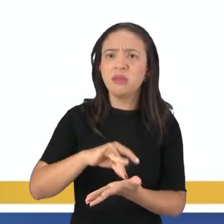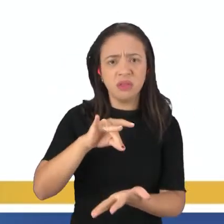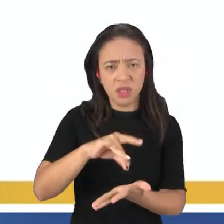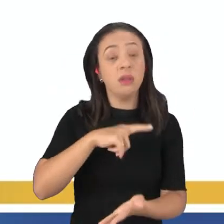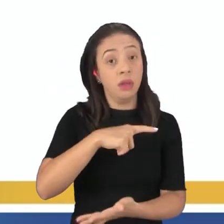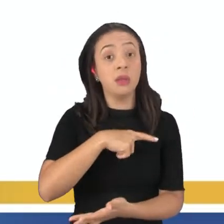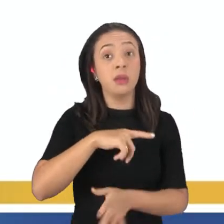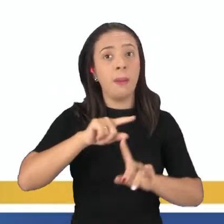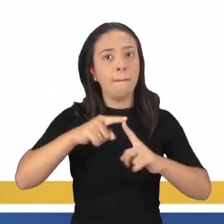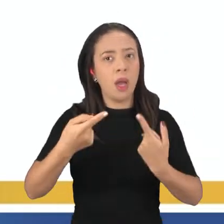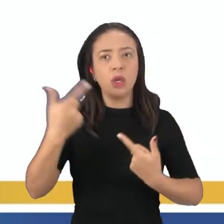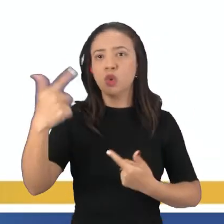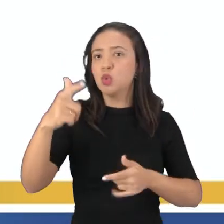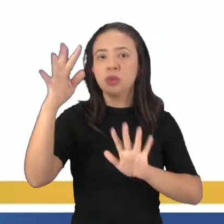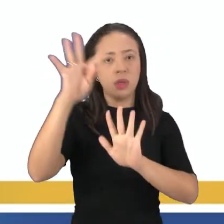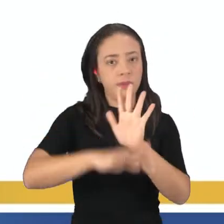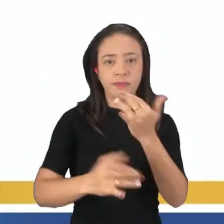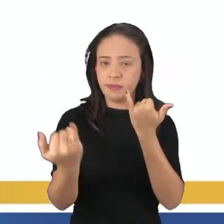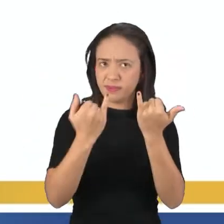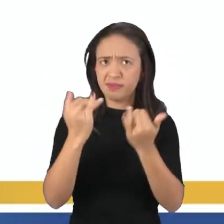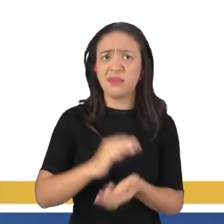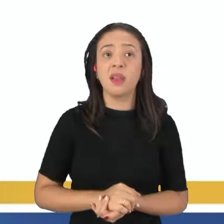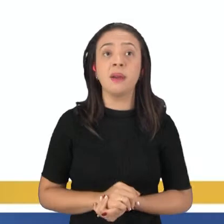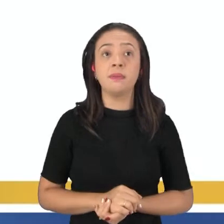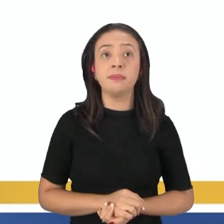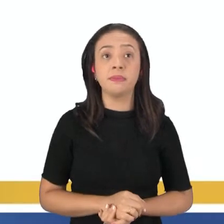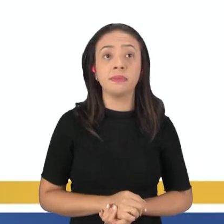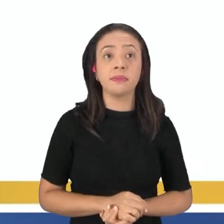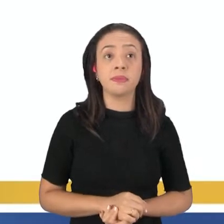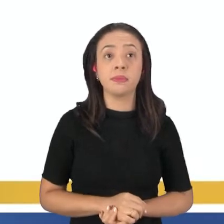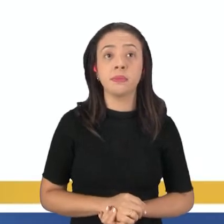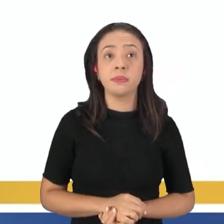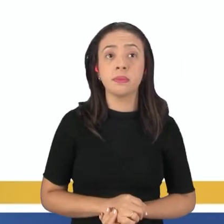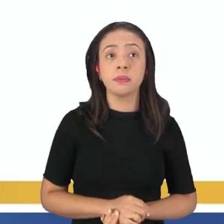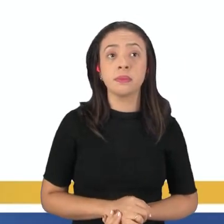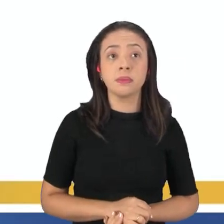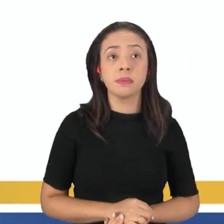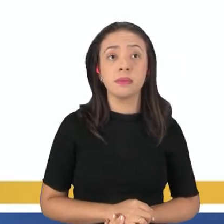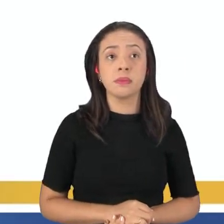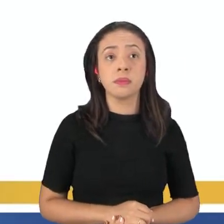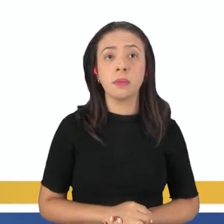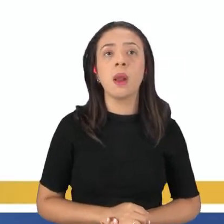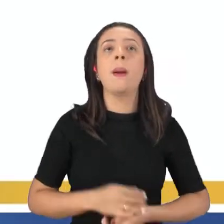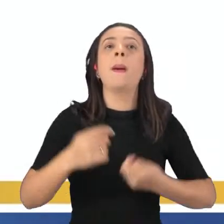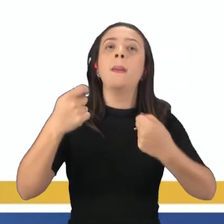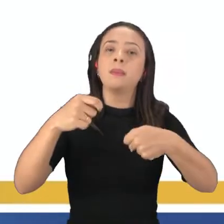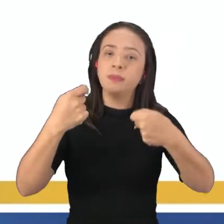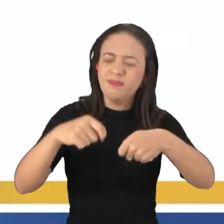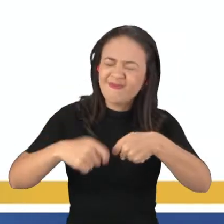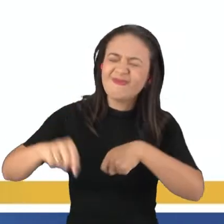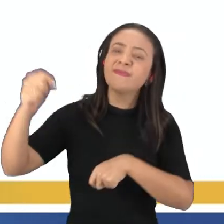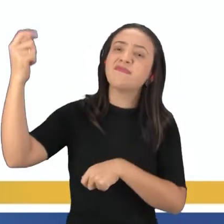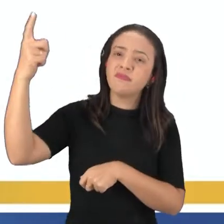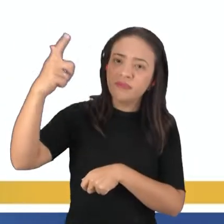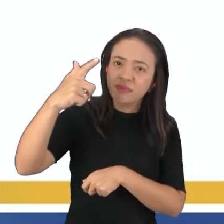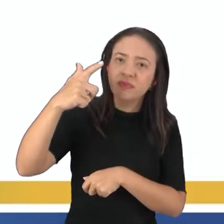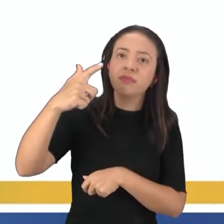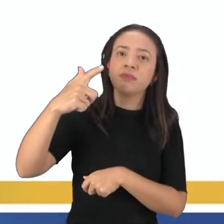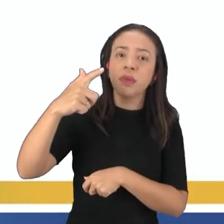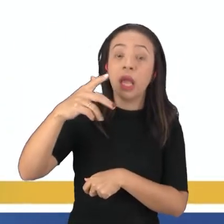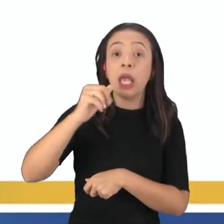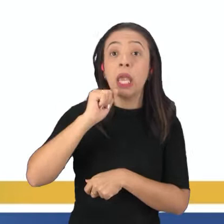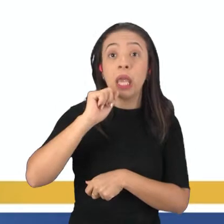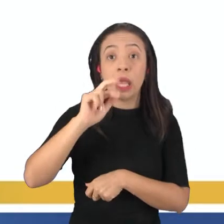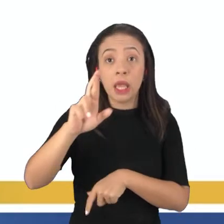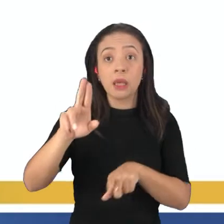gente saiba que existem plantas carnívoras. A letra C fala que os seres vivos precisam da luz do sol. Na segunda linha tem lá, preciso de água e luz